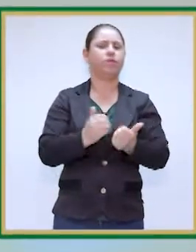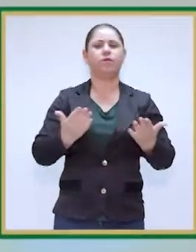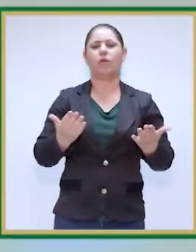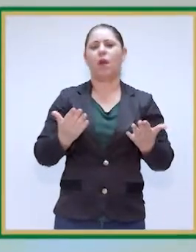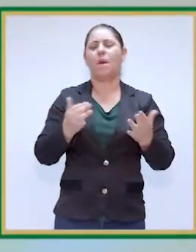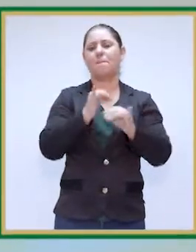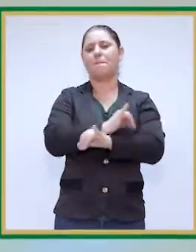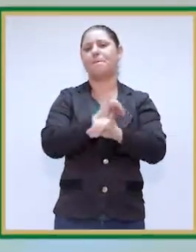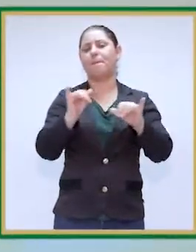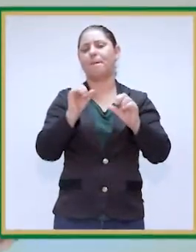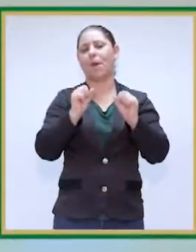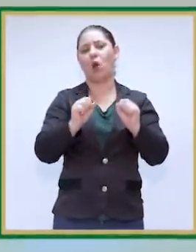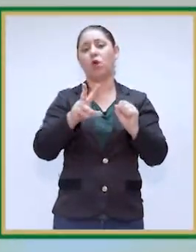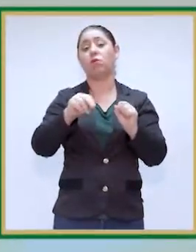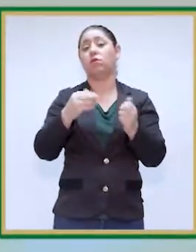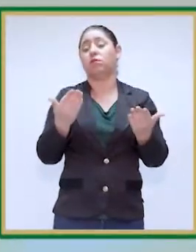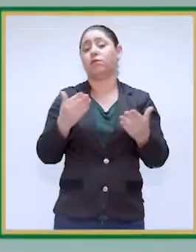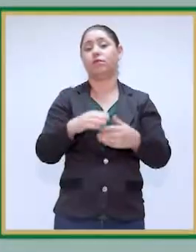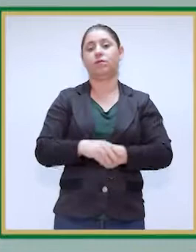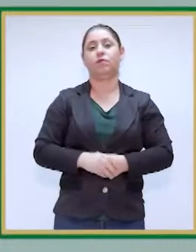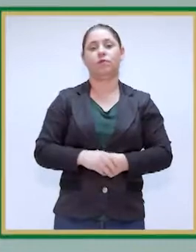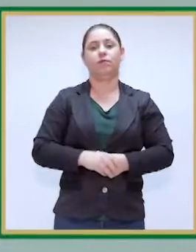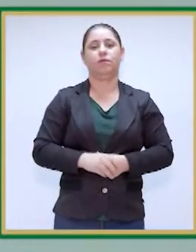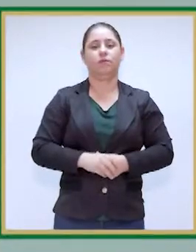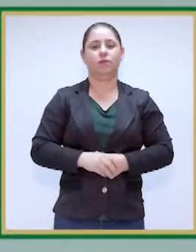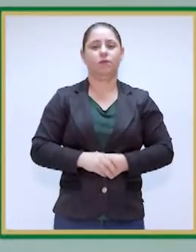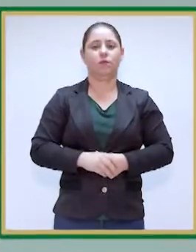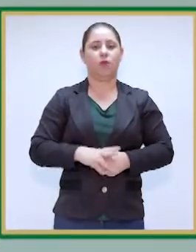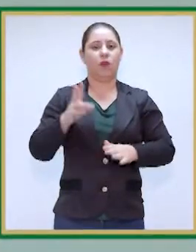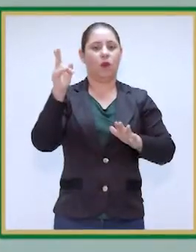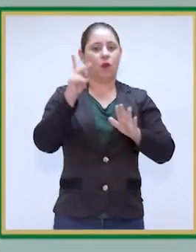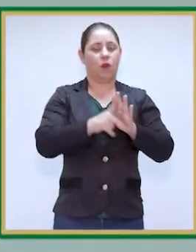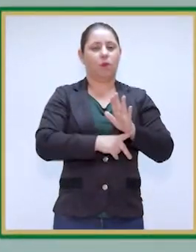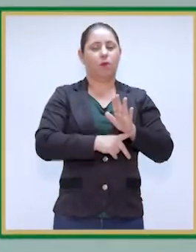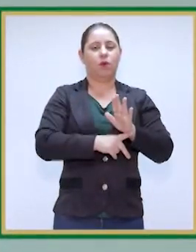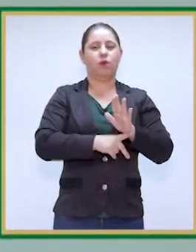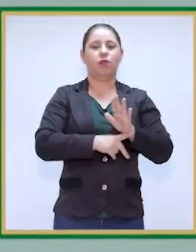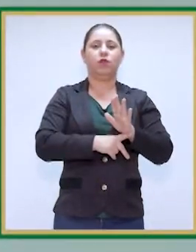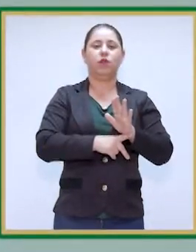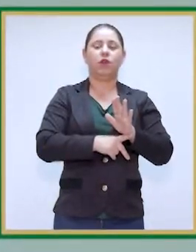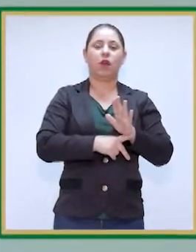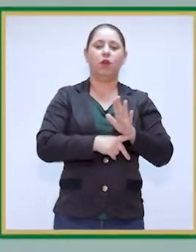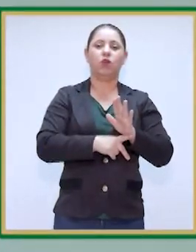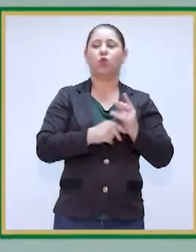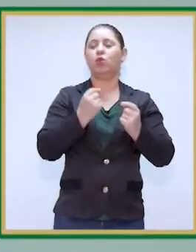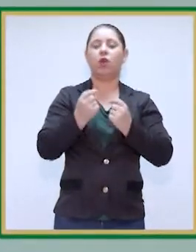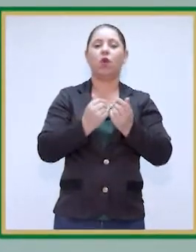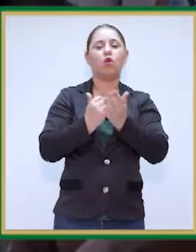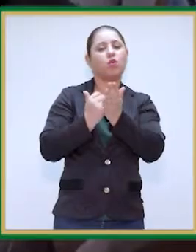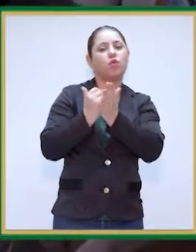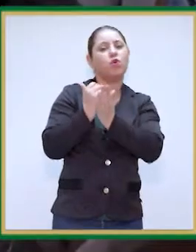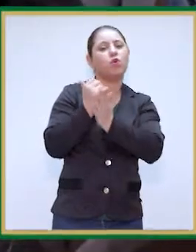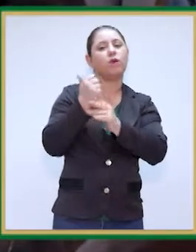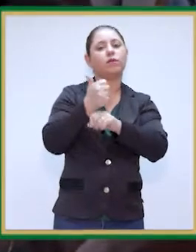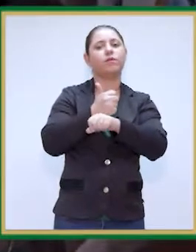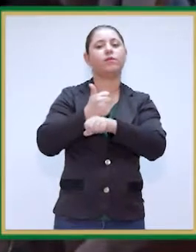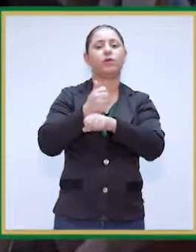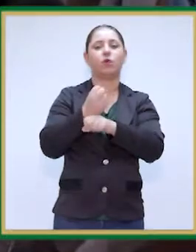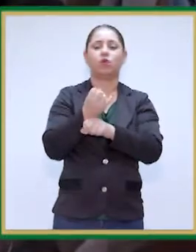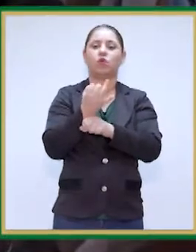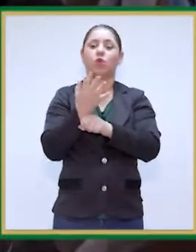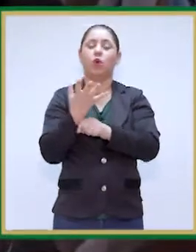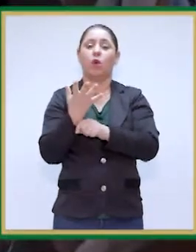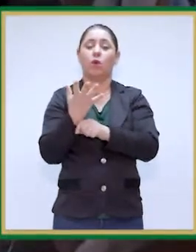que dá para ser divulgada ou não? Não sei. Então, esse projeto, vamos classificá-lo como um projeto piloto, e os números